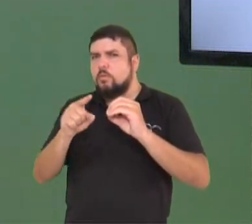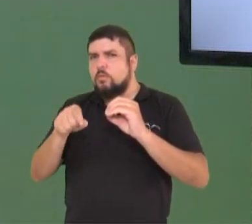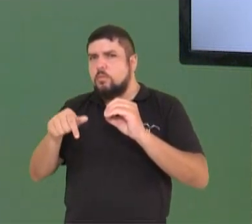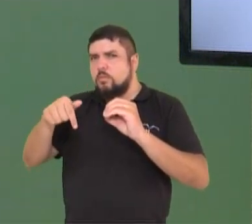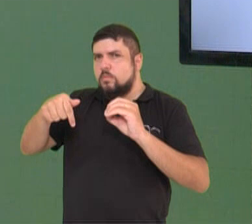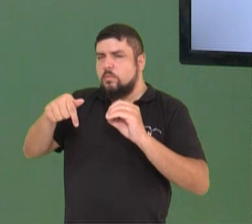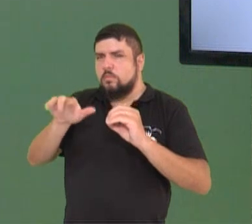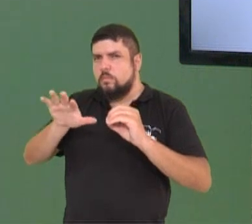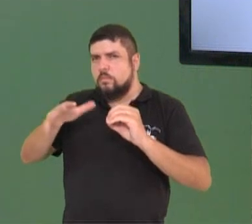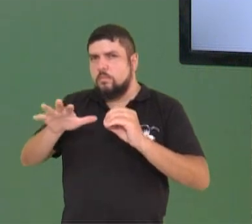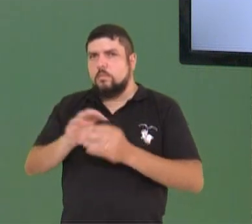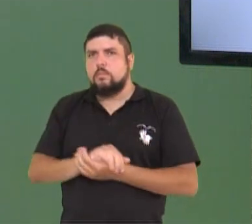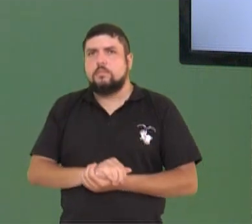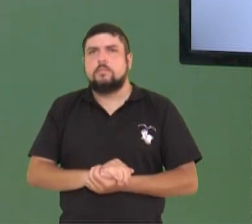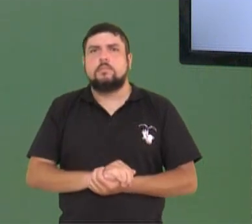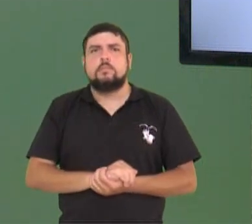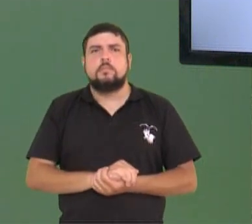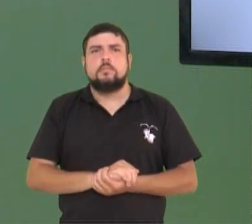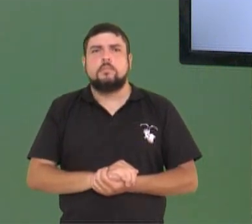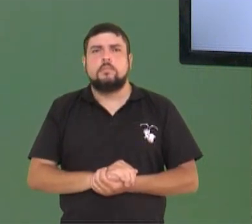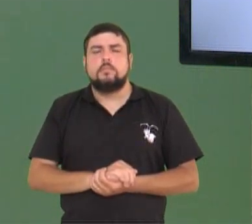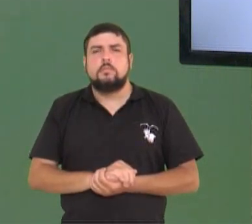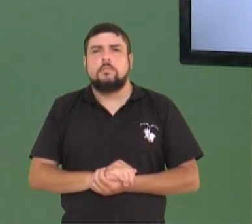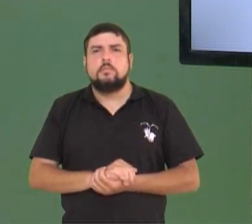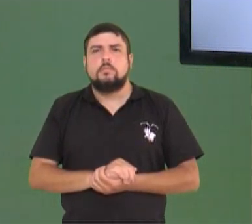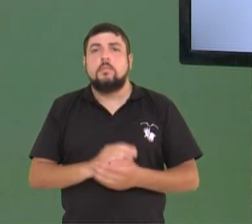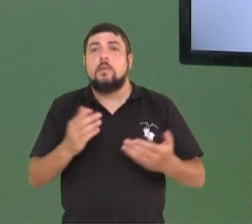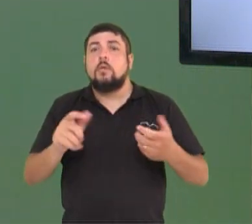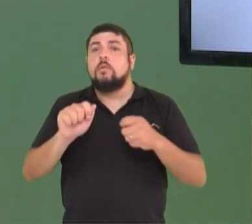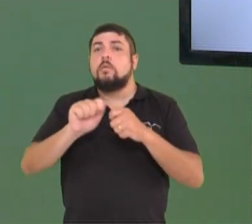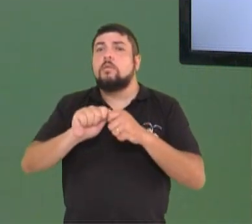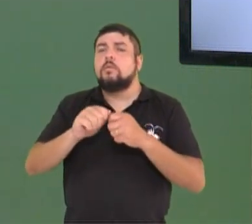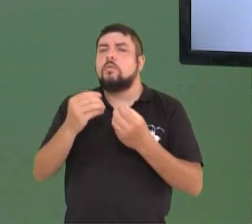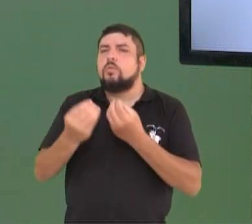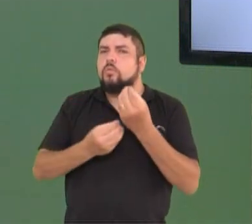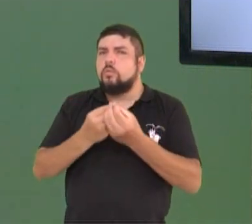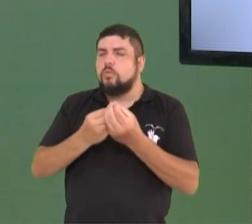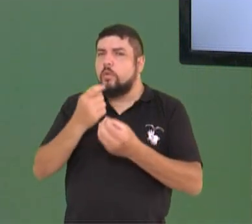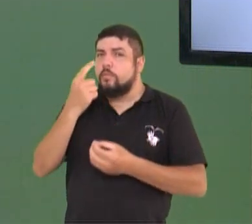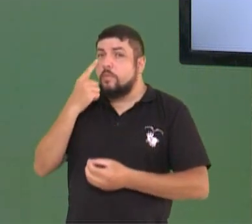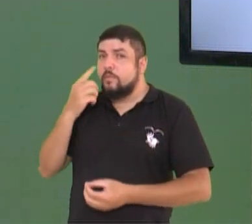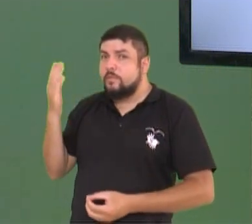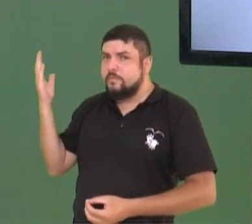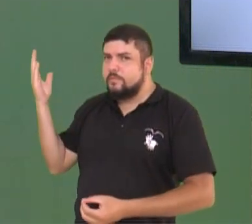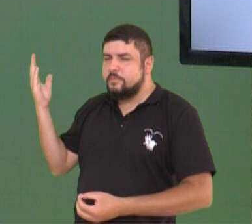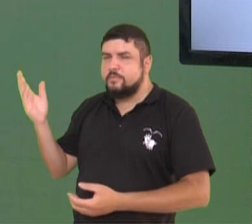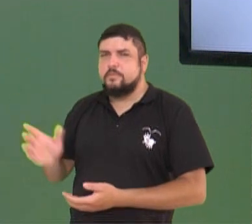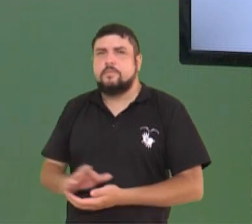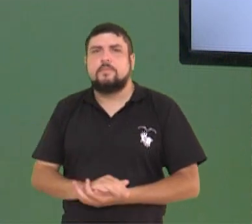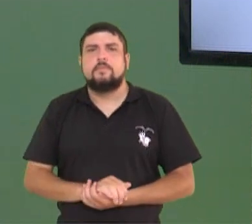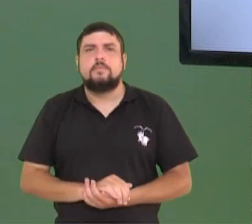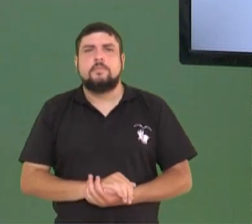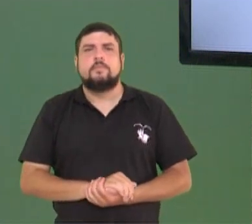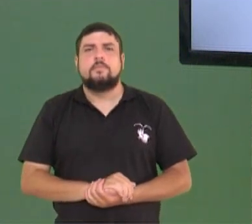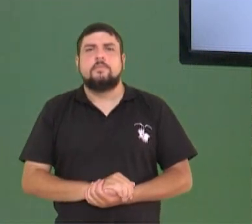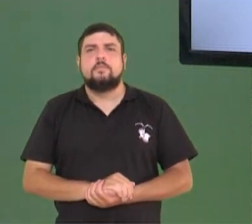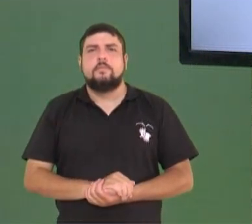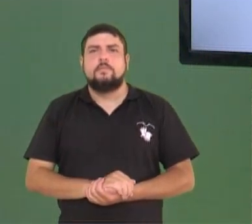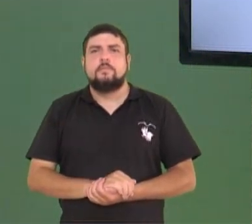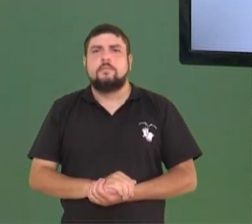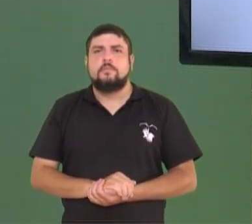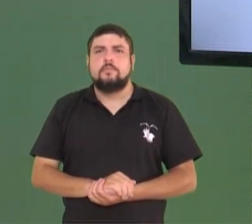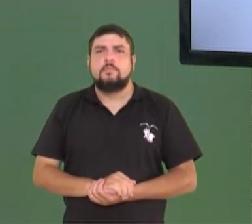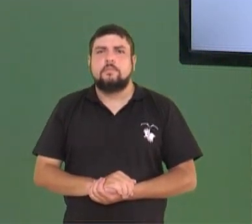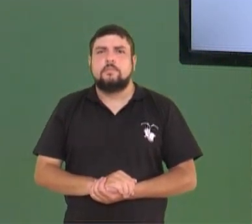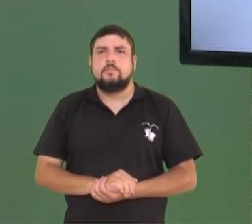frente do zero. Eu vou fazer o quê? Eu vou fazer uma bolinha. Para facilitar, vou começar fazendo uma bolinha aqui no menos 3